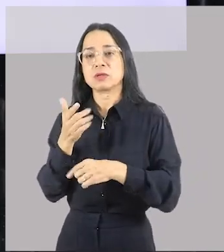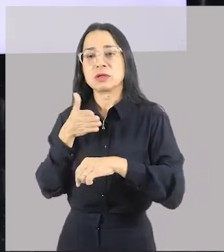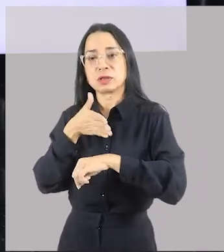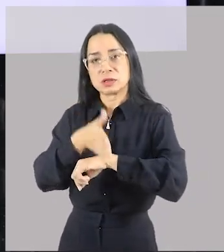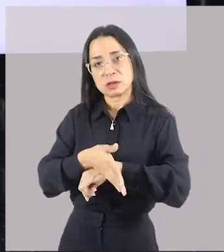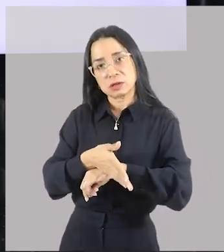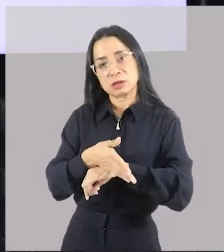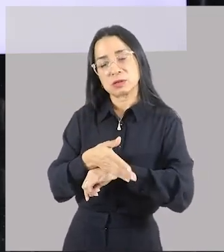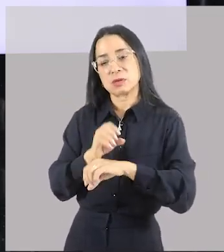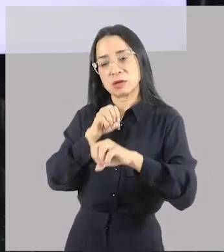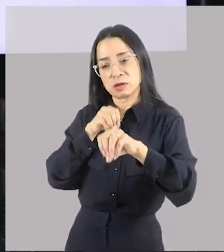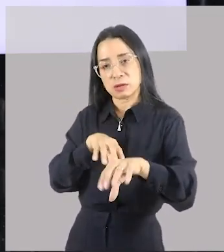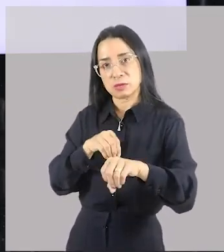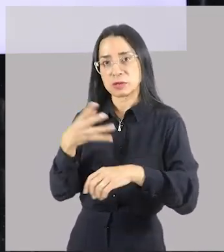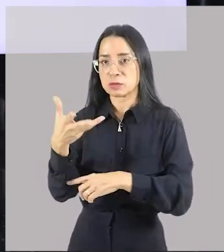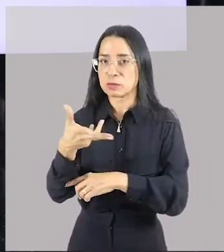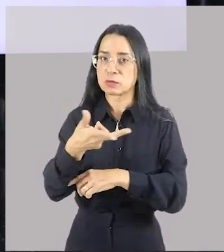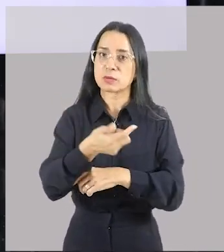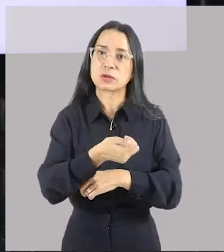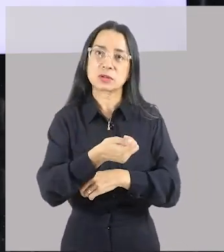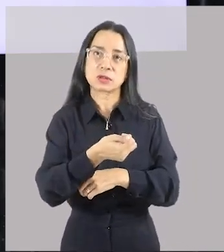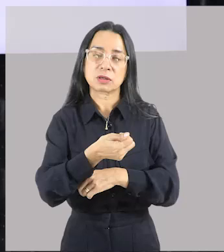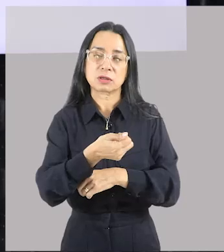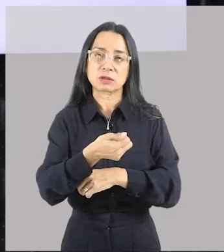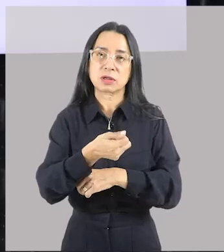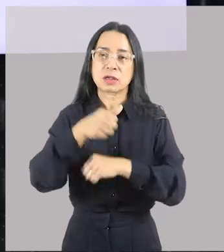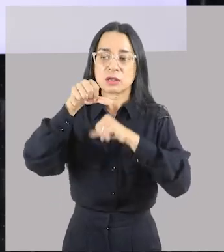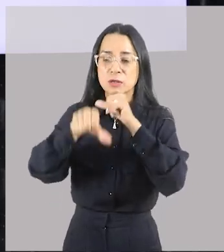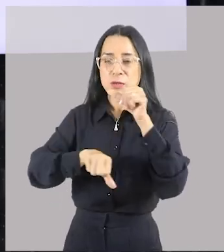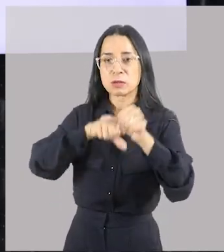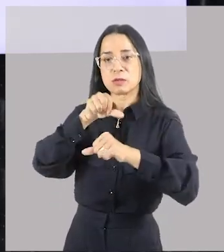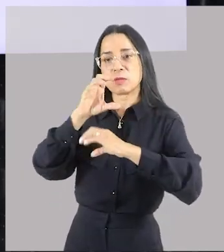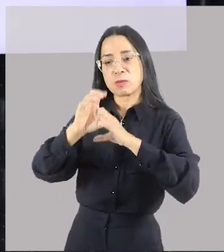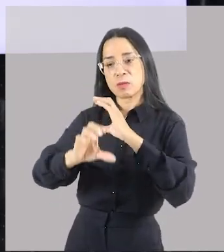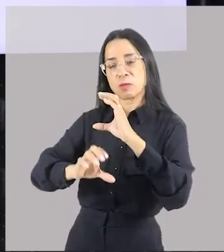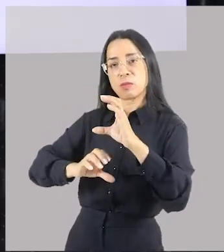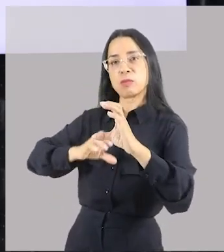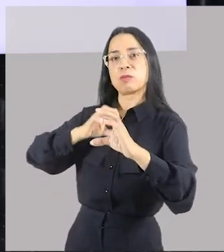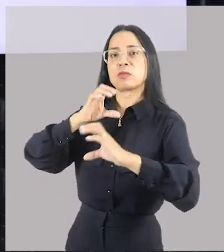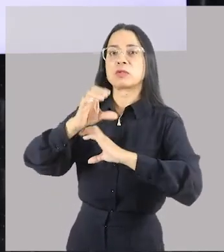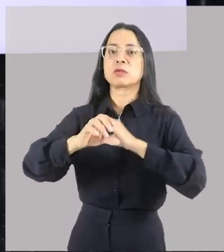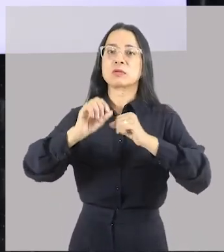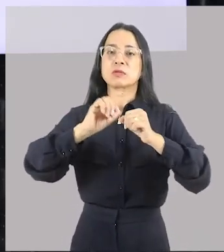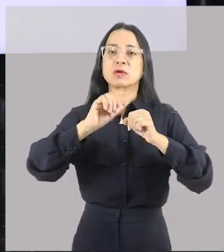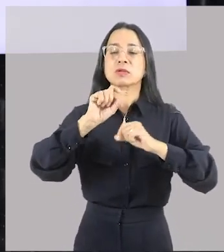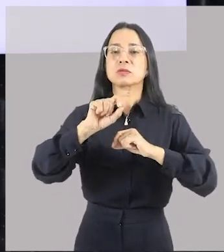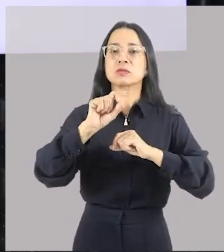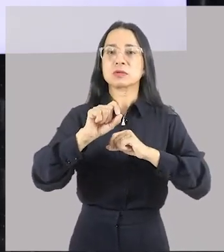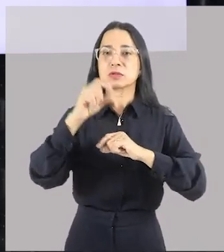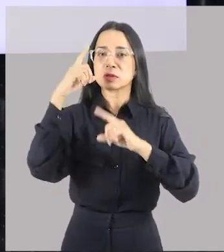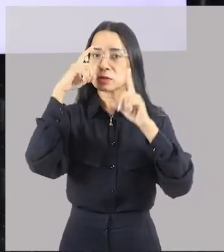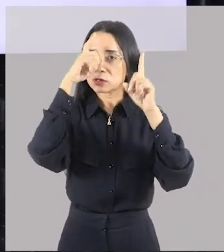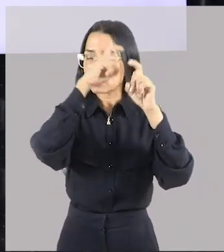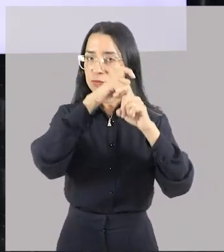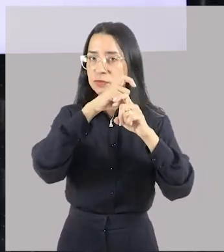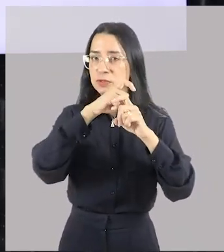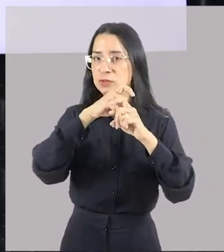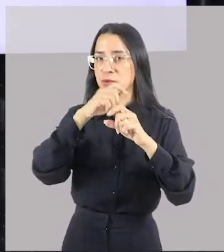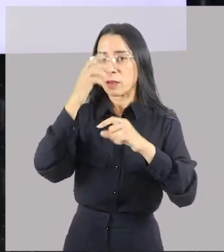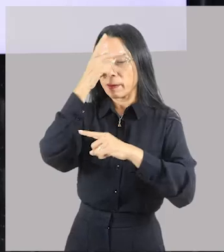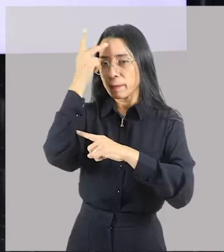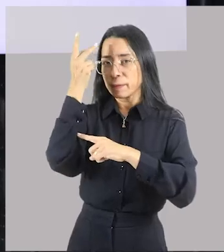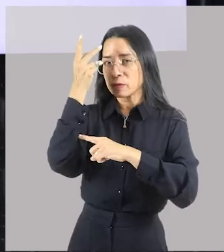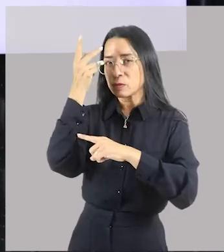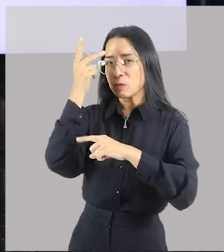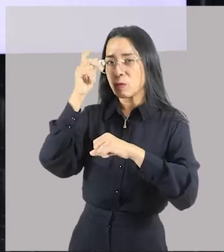uma educação de qualidade, entendeu? Então isso vira meio que um ciclo, que faz com que seja muito difícil a pessoa que está lá na extrema pobreza